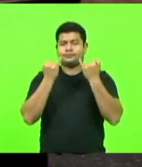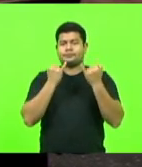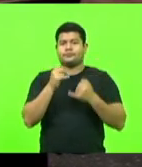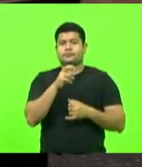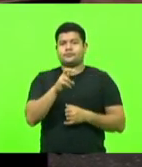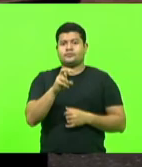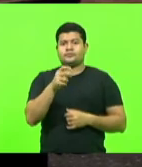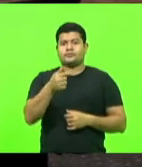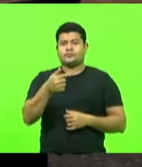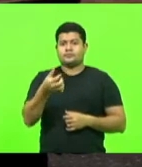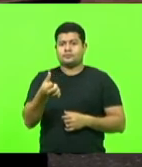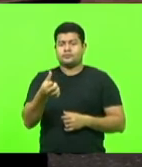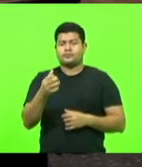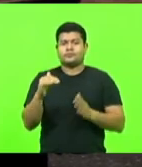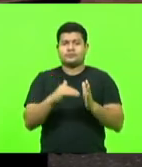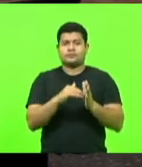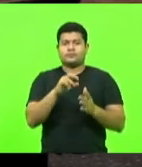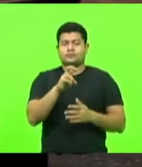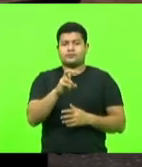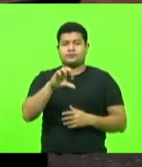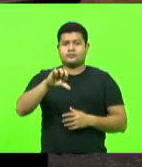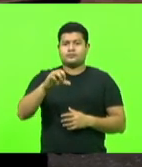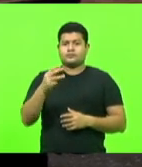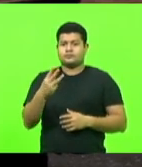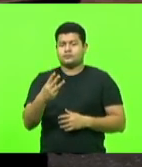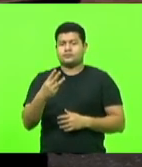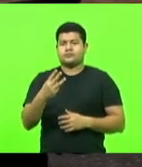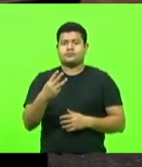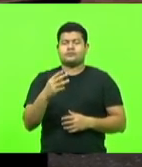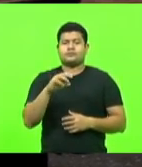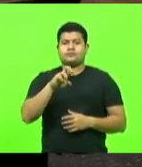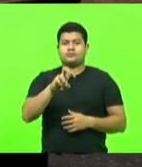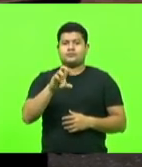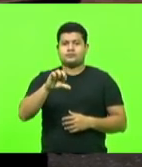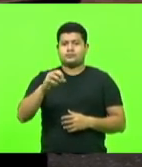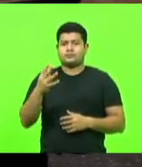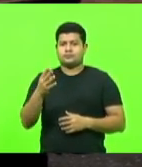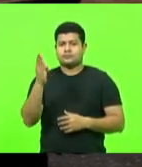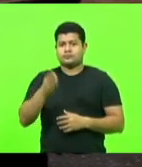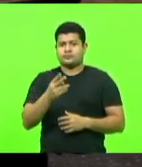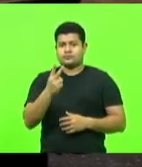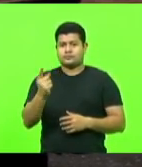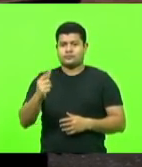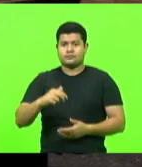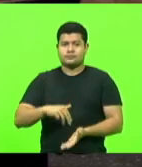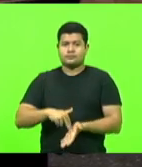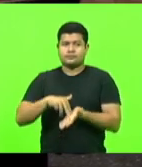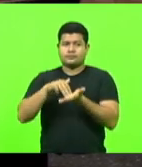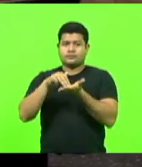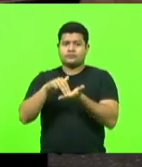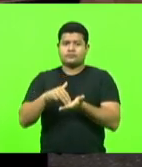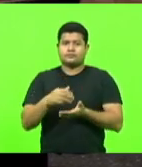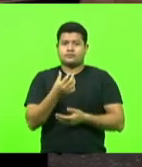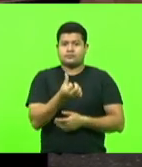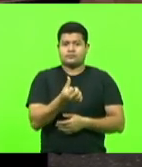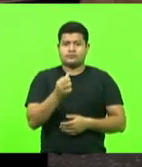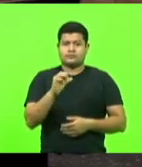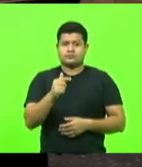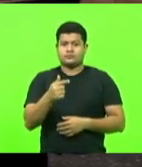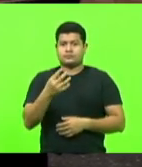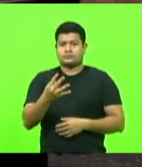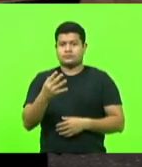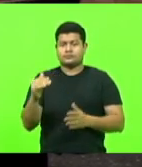e 593-594-2021. As moções 664